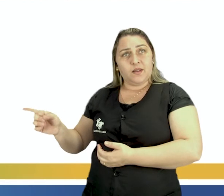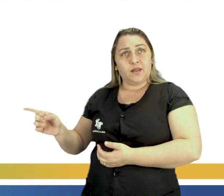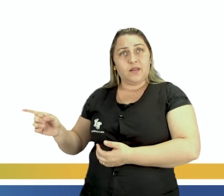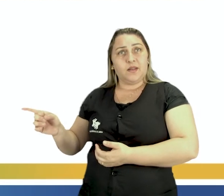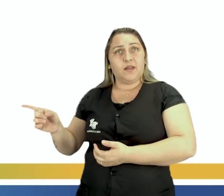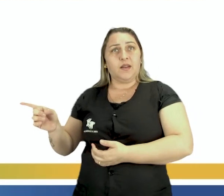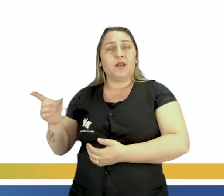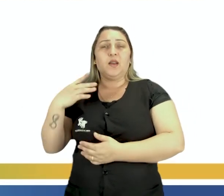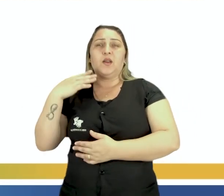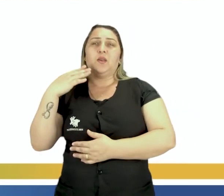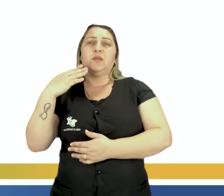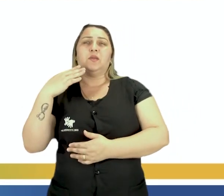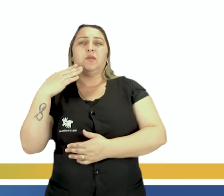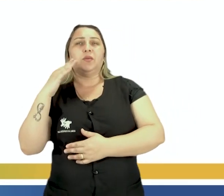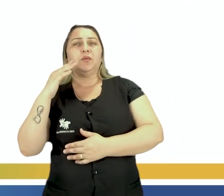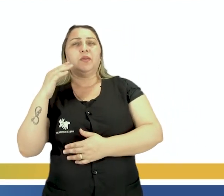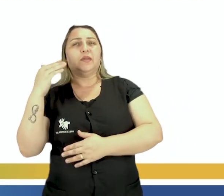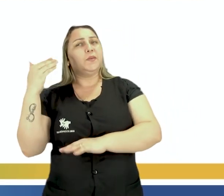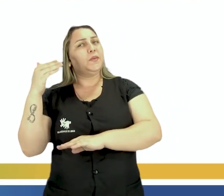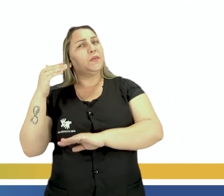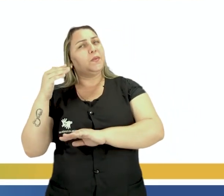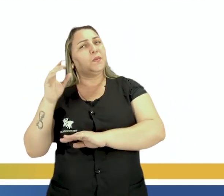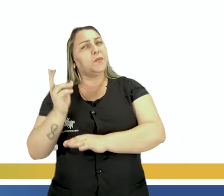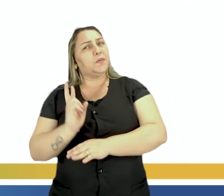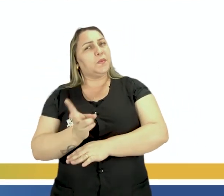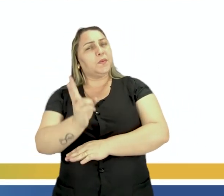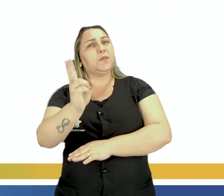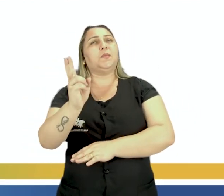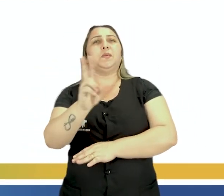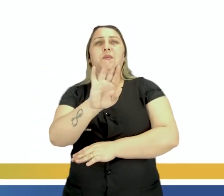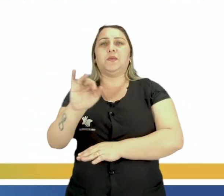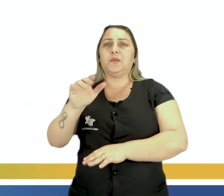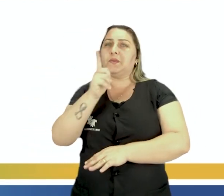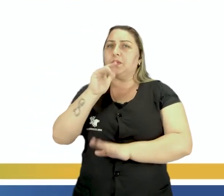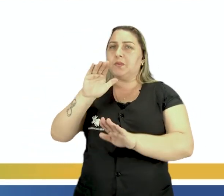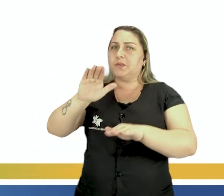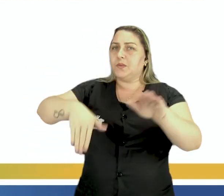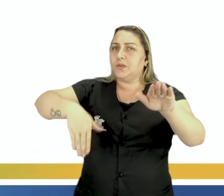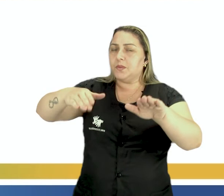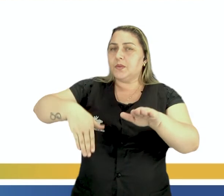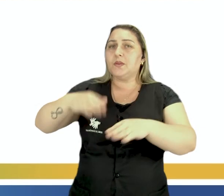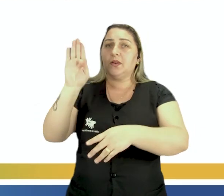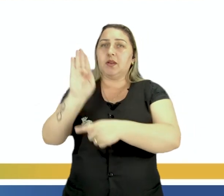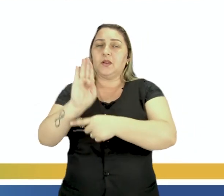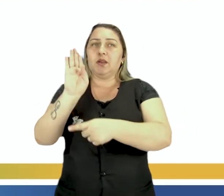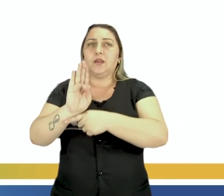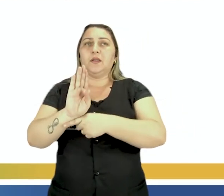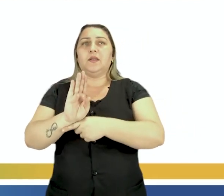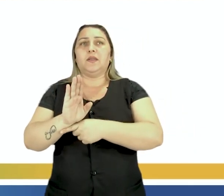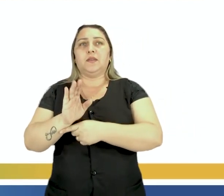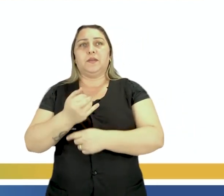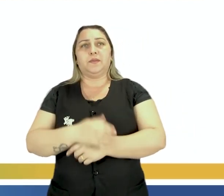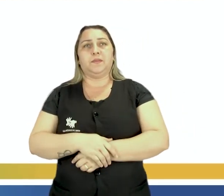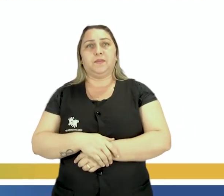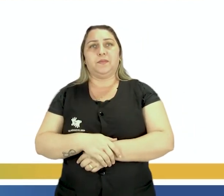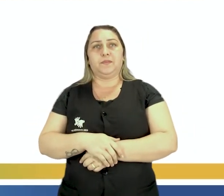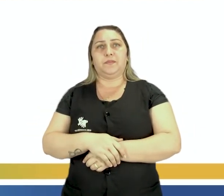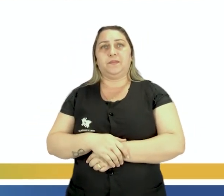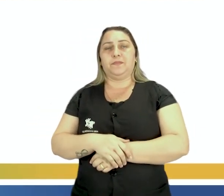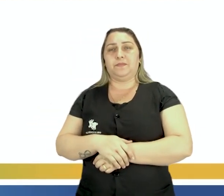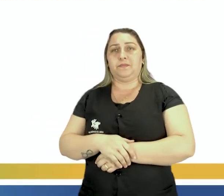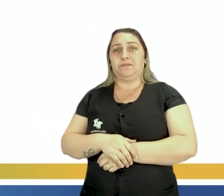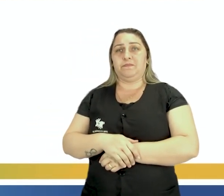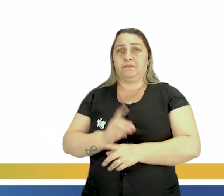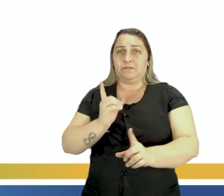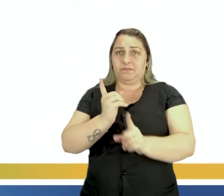Ela geralmente vai à praia. Na letra B, how often does she play tennis? Se vocês encontrarem play tennis no